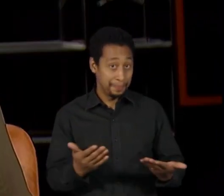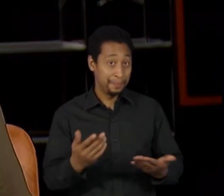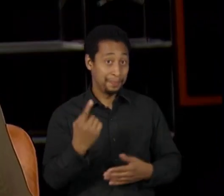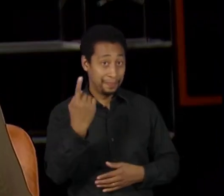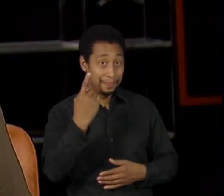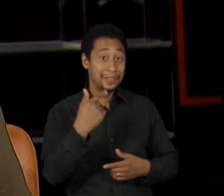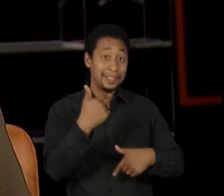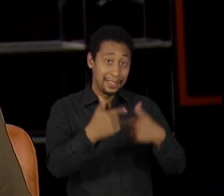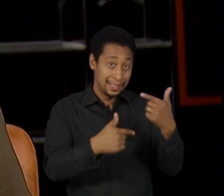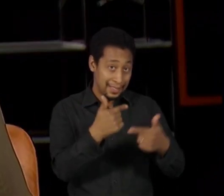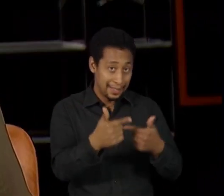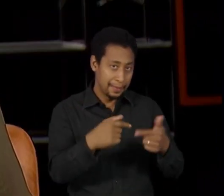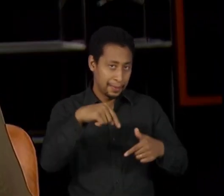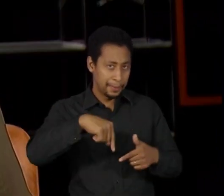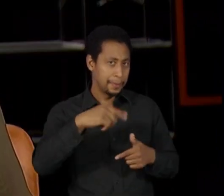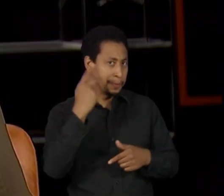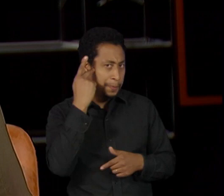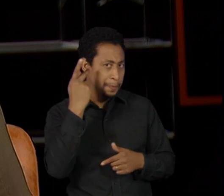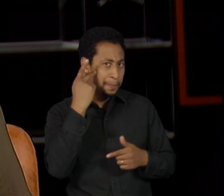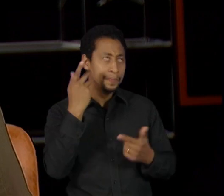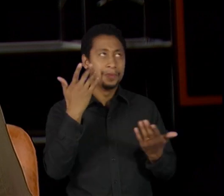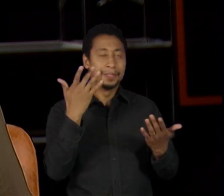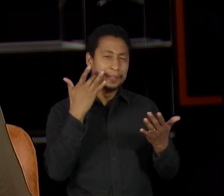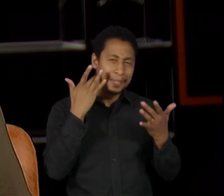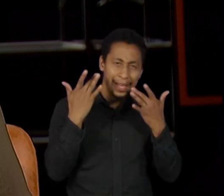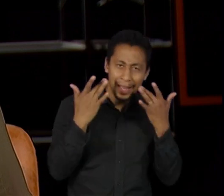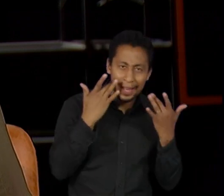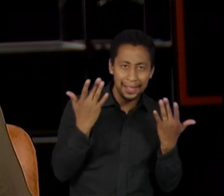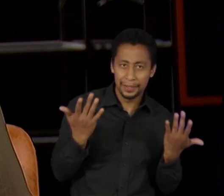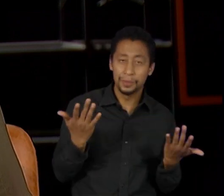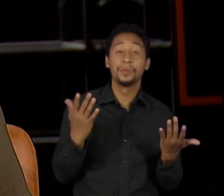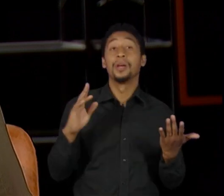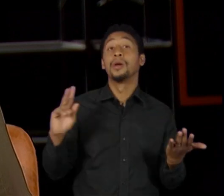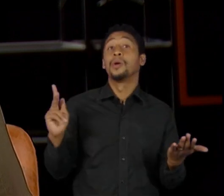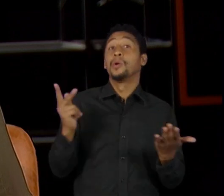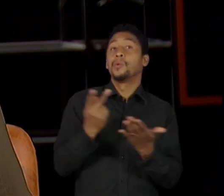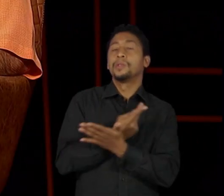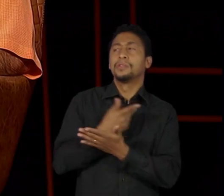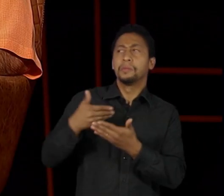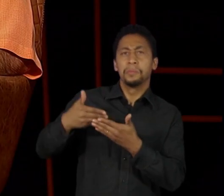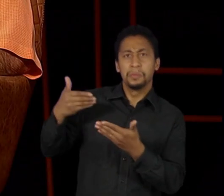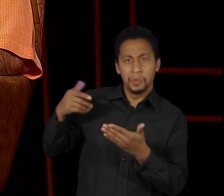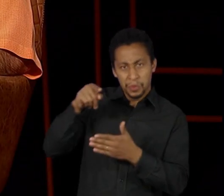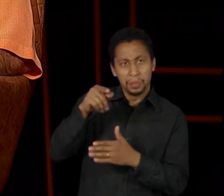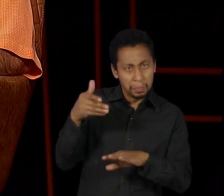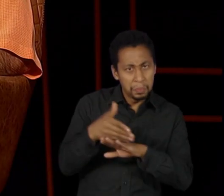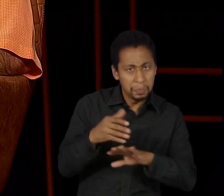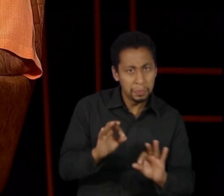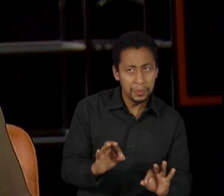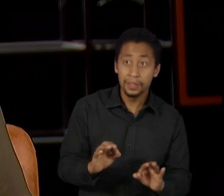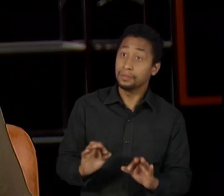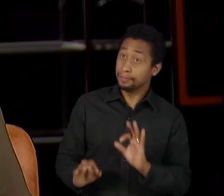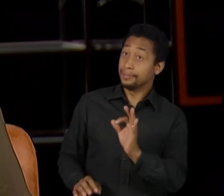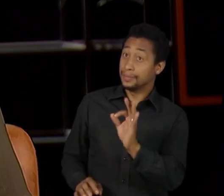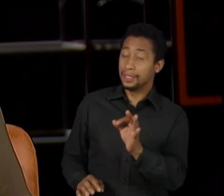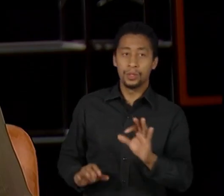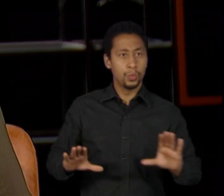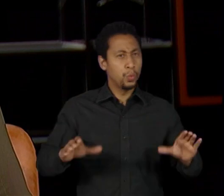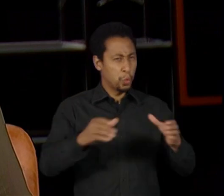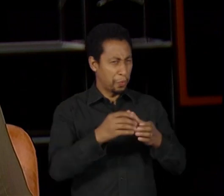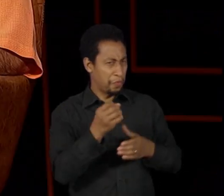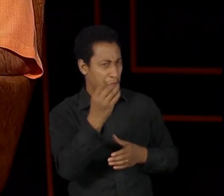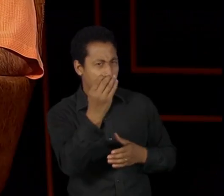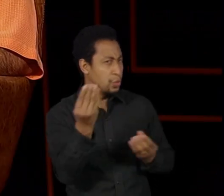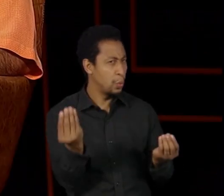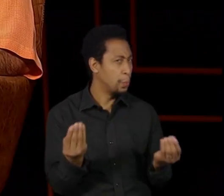tal, no Teatro Paulista, né? Um deles foi o Castro Alves Pé de Passagem também, né? Exato. Era um elenco de viagem? Como é que